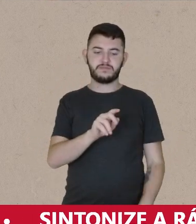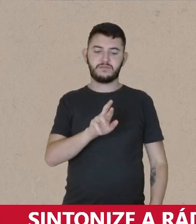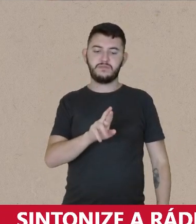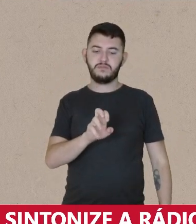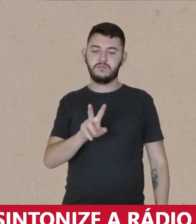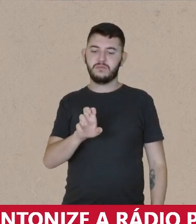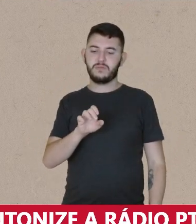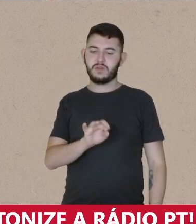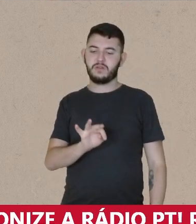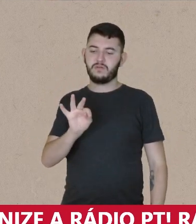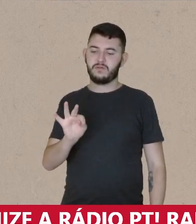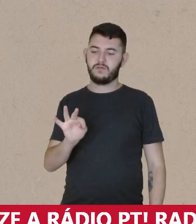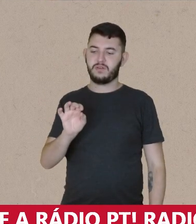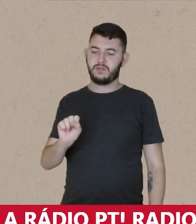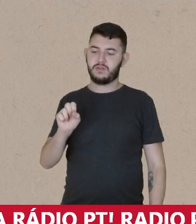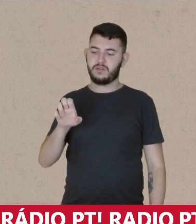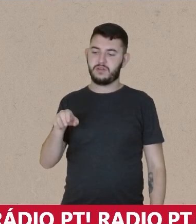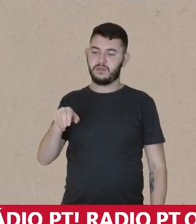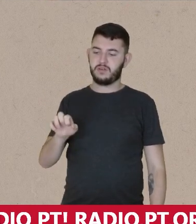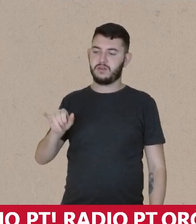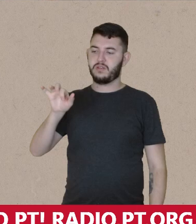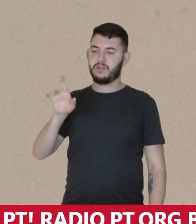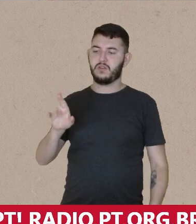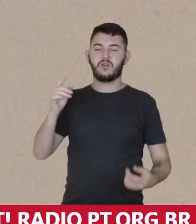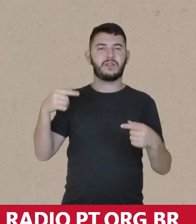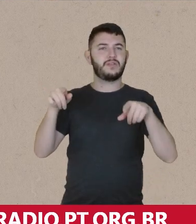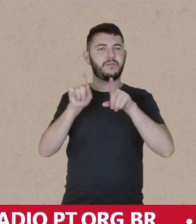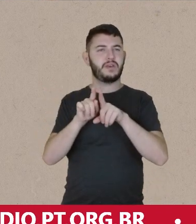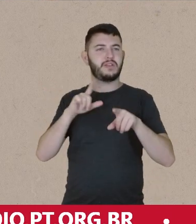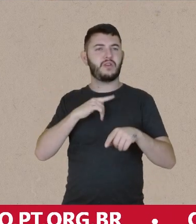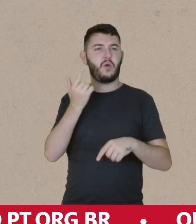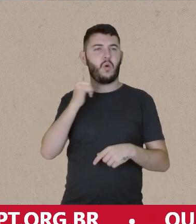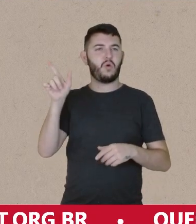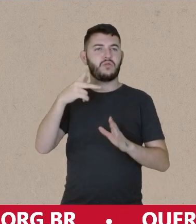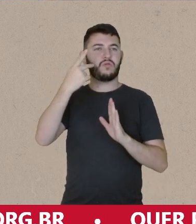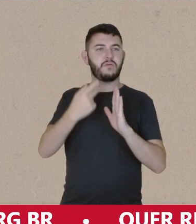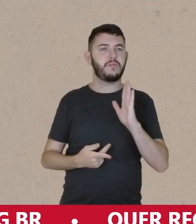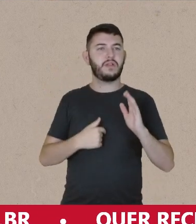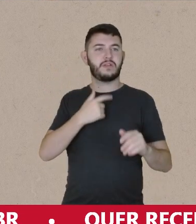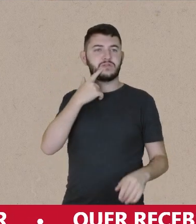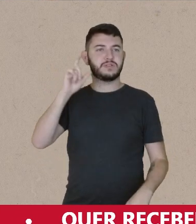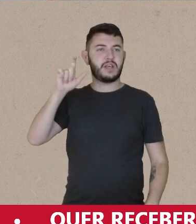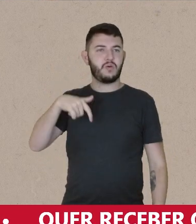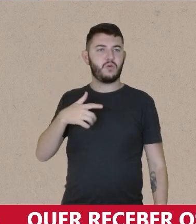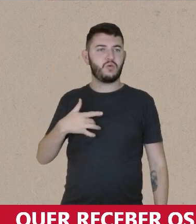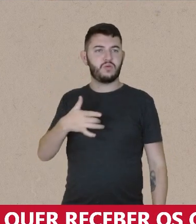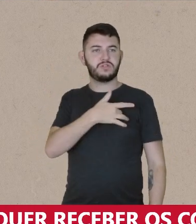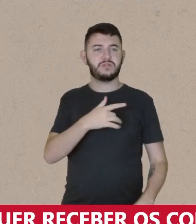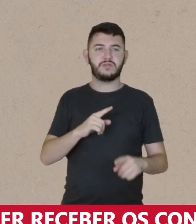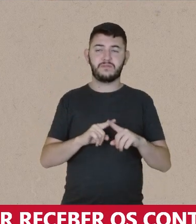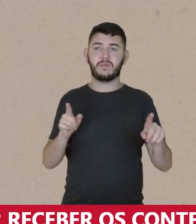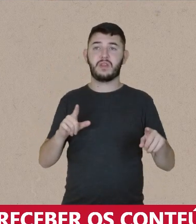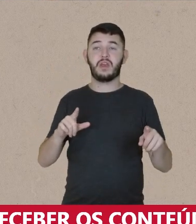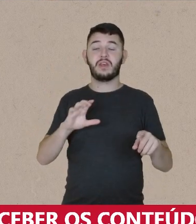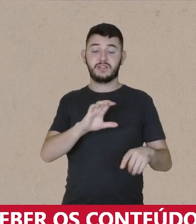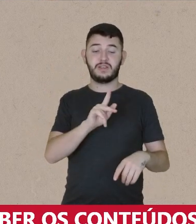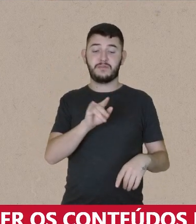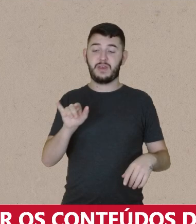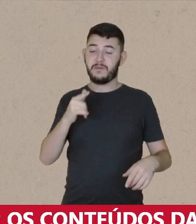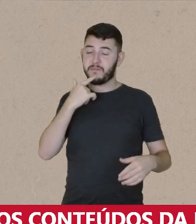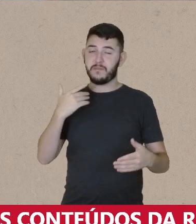a outros planos, estamos encerrando a CPI, mas esse processo precisa ser profundamente